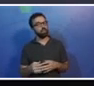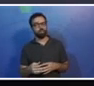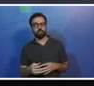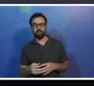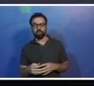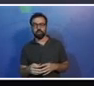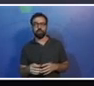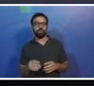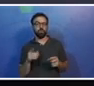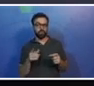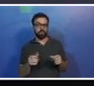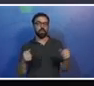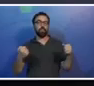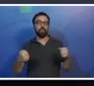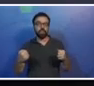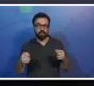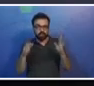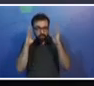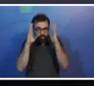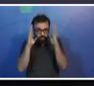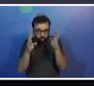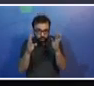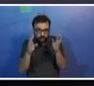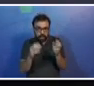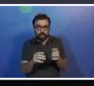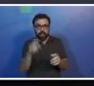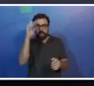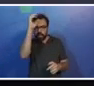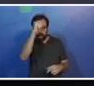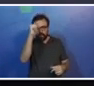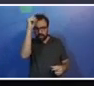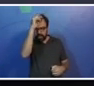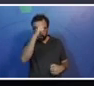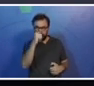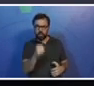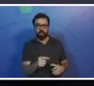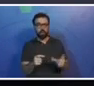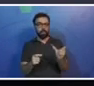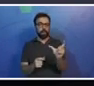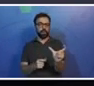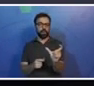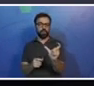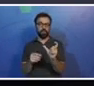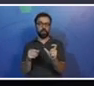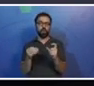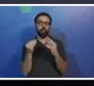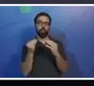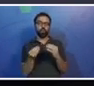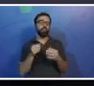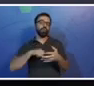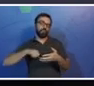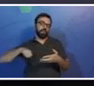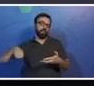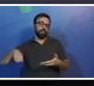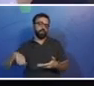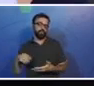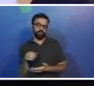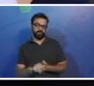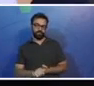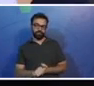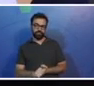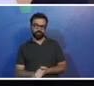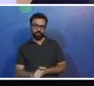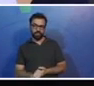funcionam no texto para garantir a clareza e a eficácia na organização das ideias.